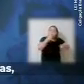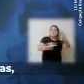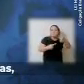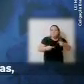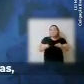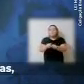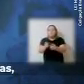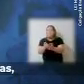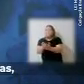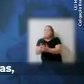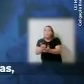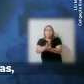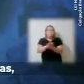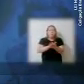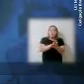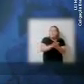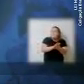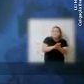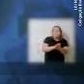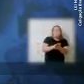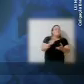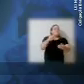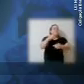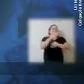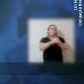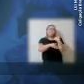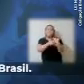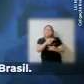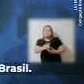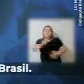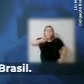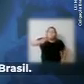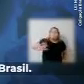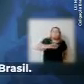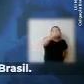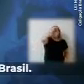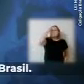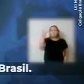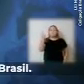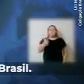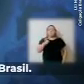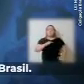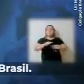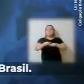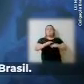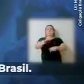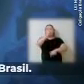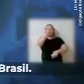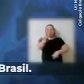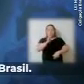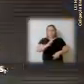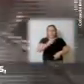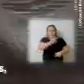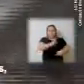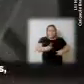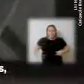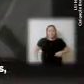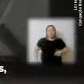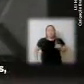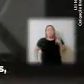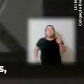Somado a uma gestão atrapalhada de contas Está mostrando a sua face Milhões de pessoas estão desempregadas no Brasil